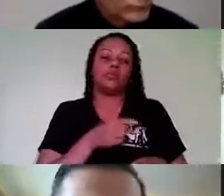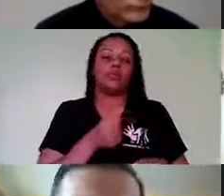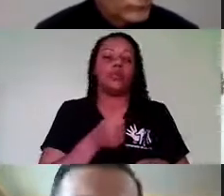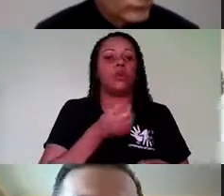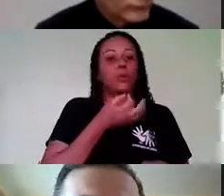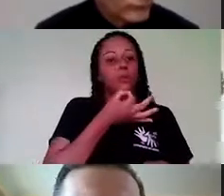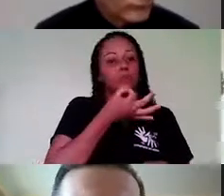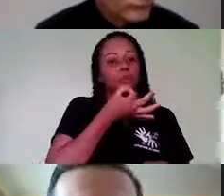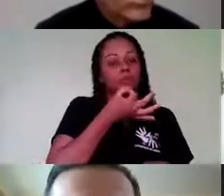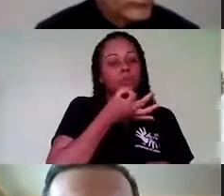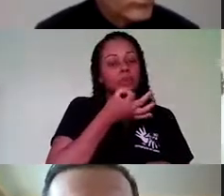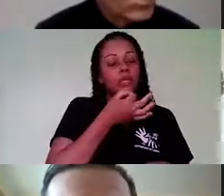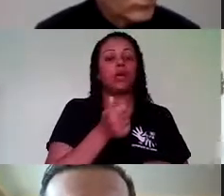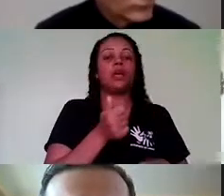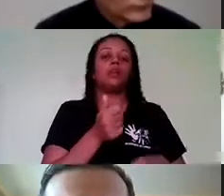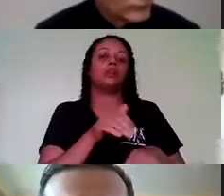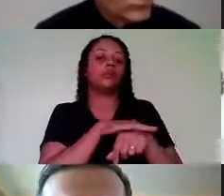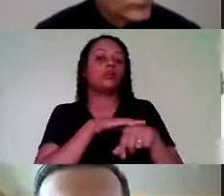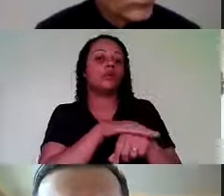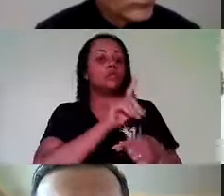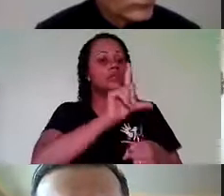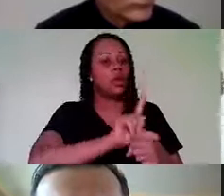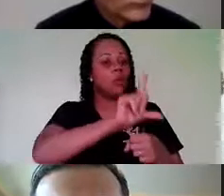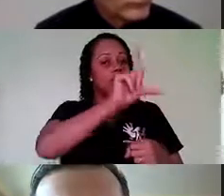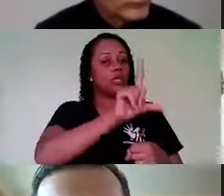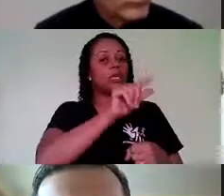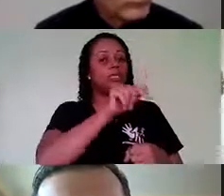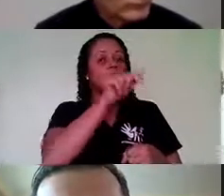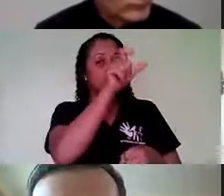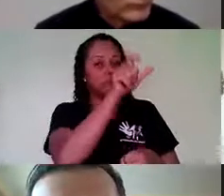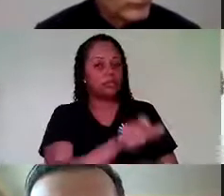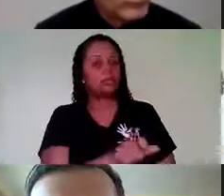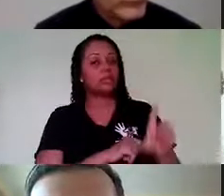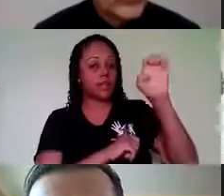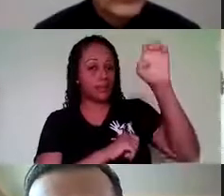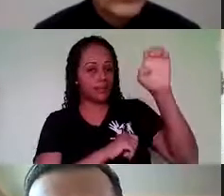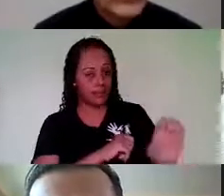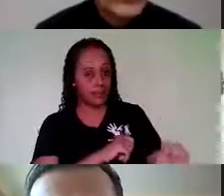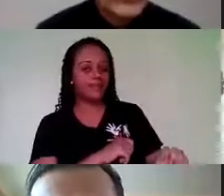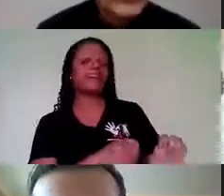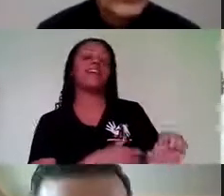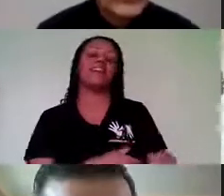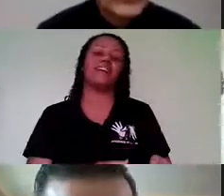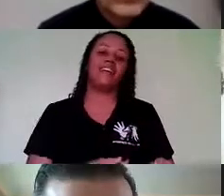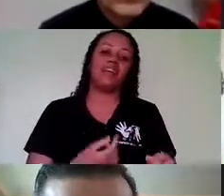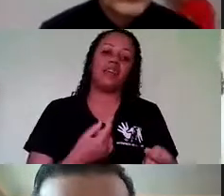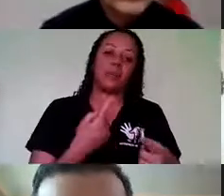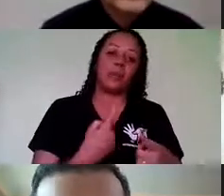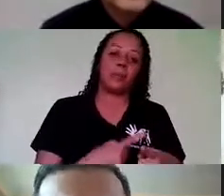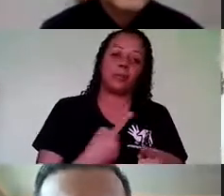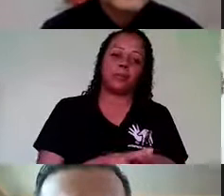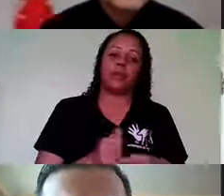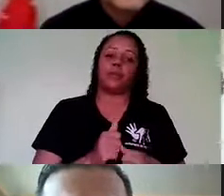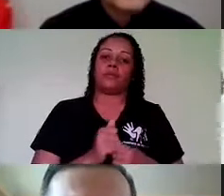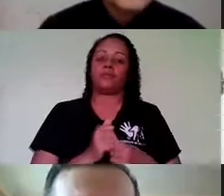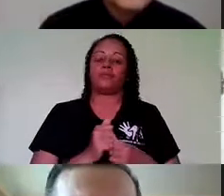esquerda e disse para ele o seguinte, né? Porque uma das questões que dificultam a